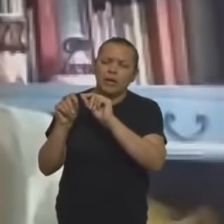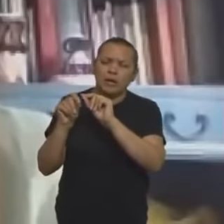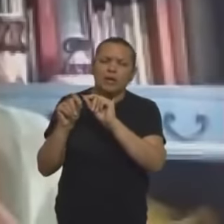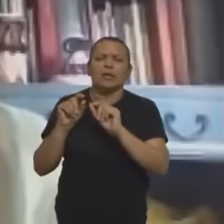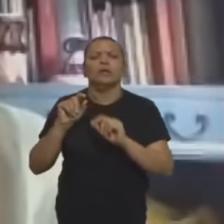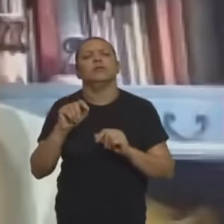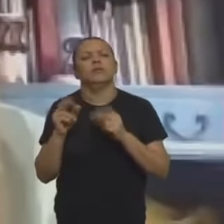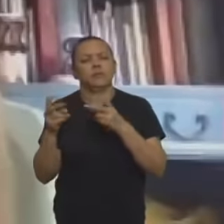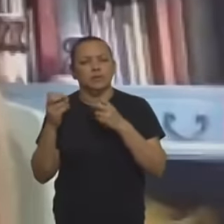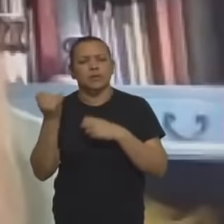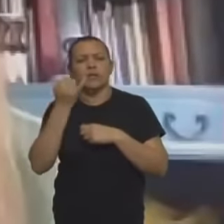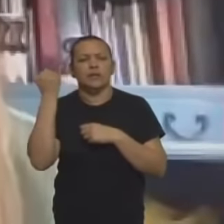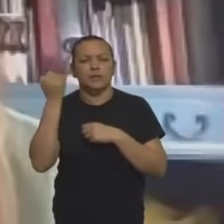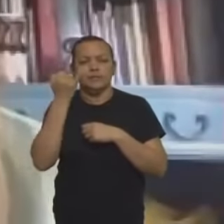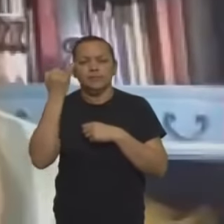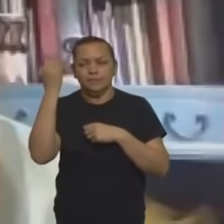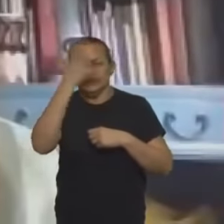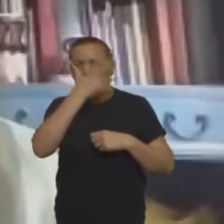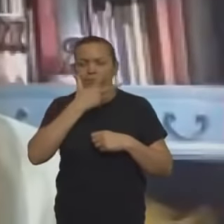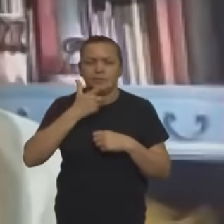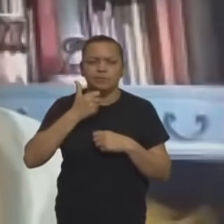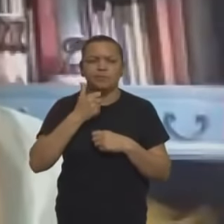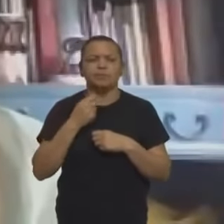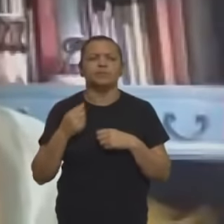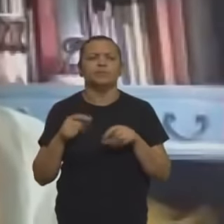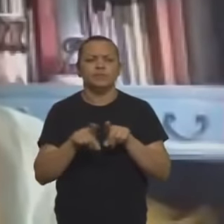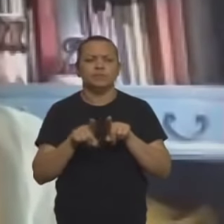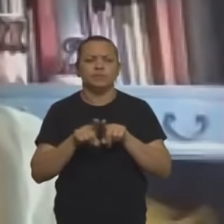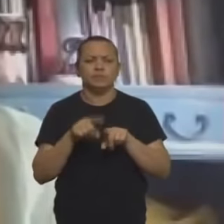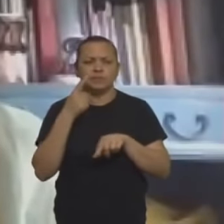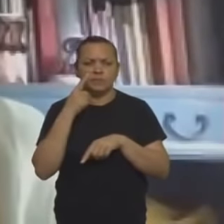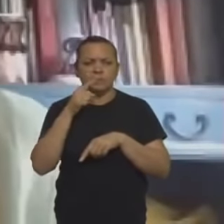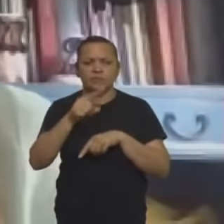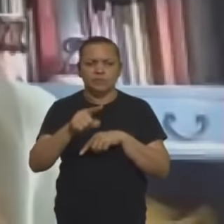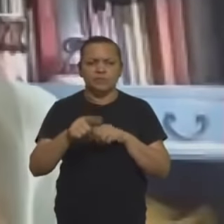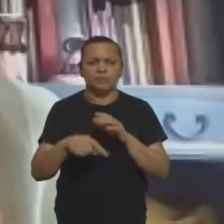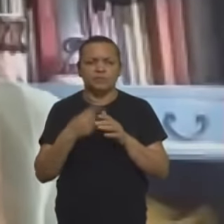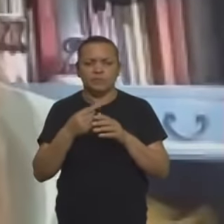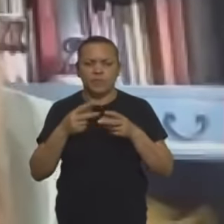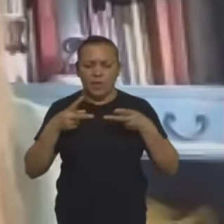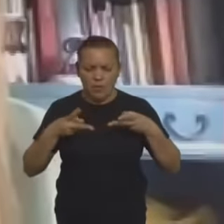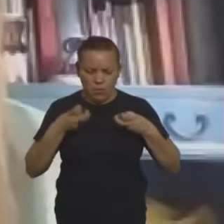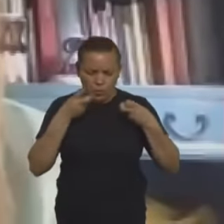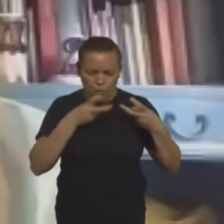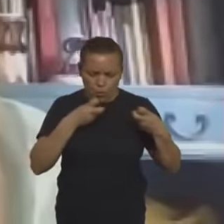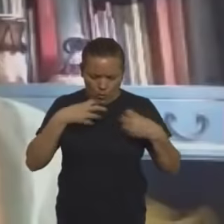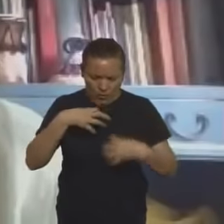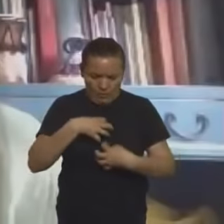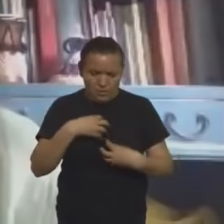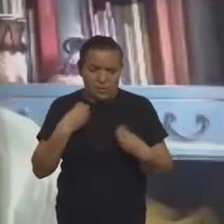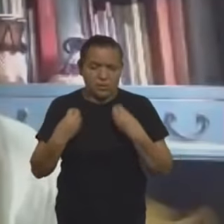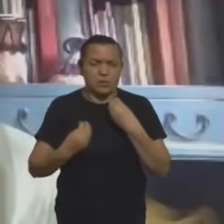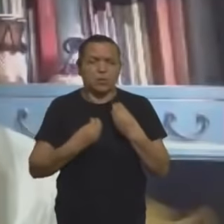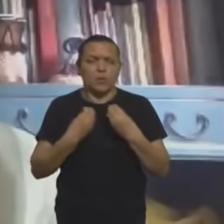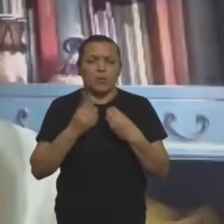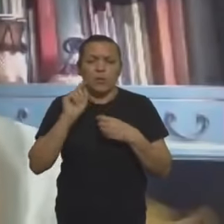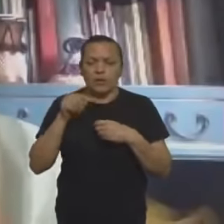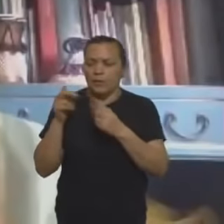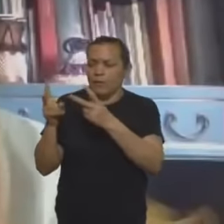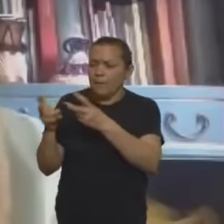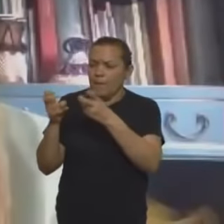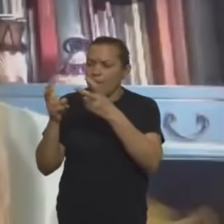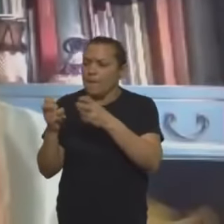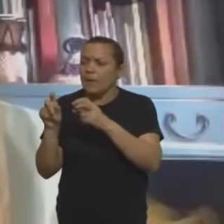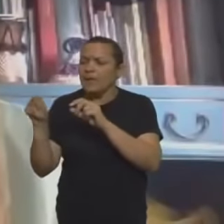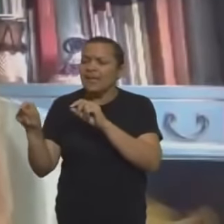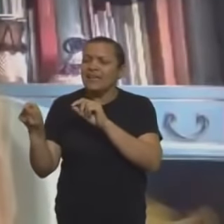crescente muito bonita, posso dizer para vocês, de primeiro eu reconheço como eu me sinto, depois eu reconheço como o